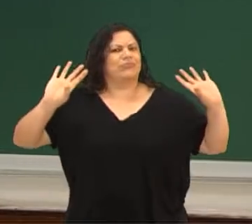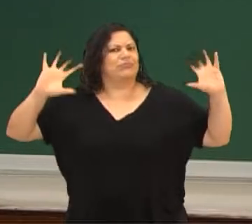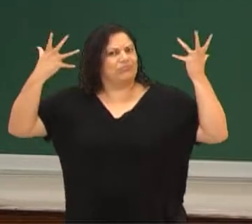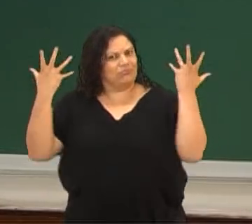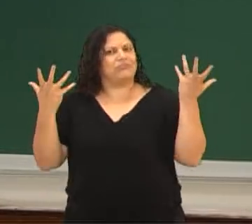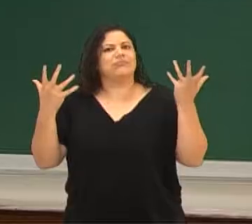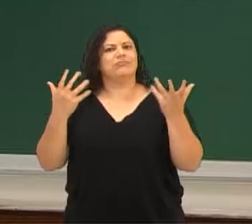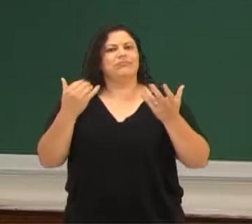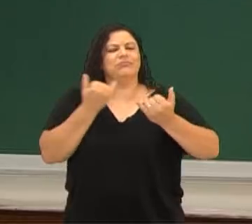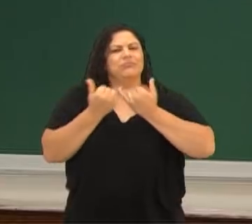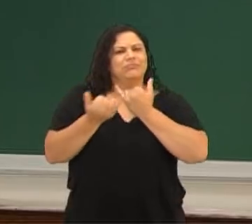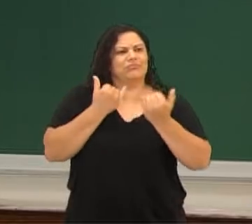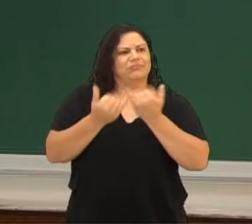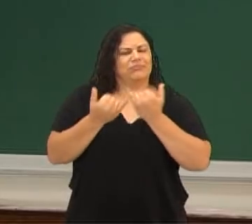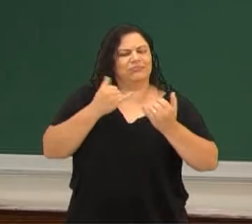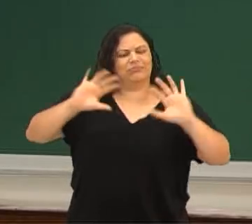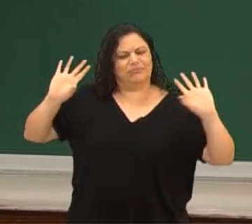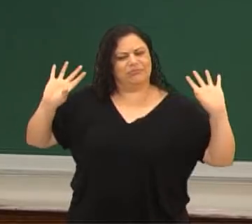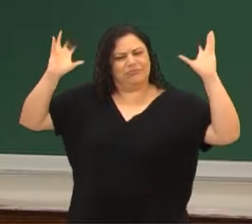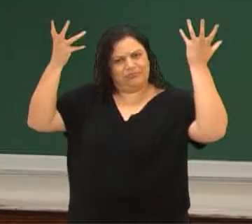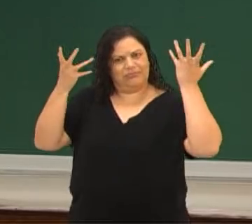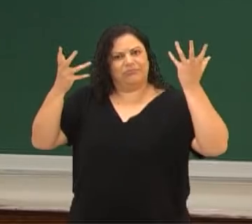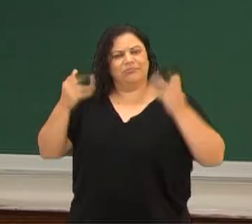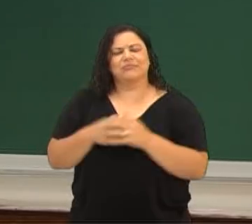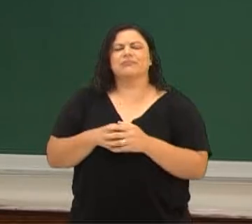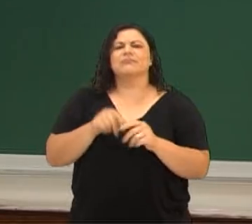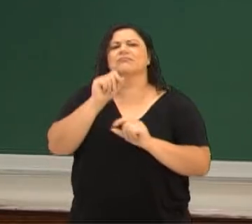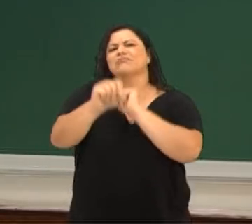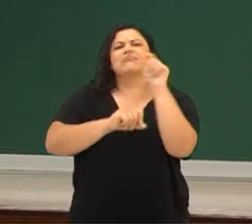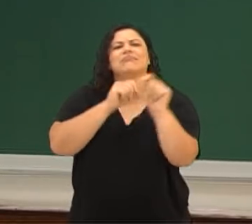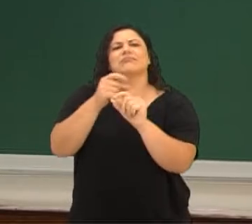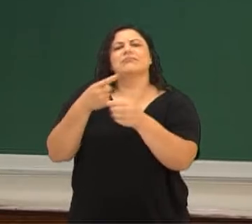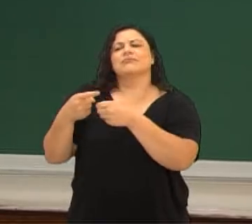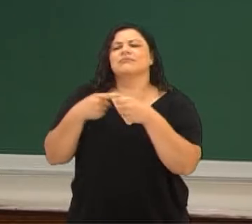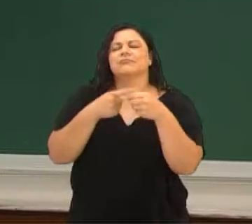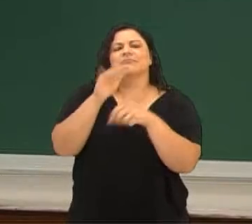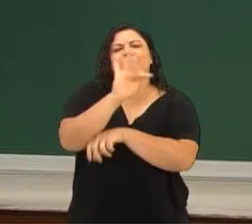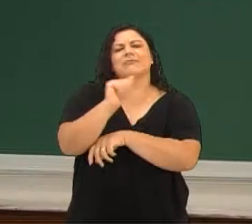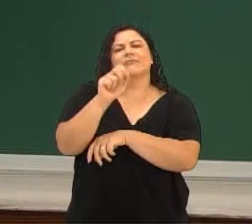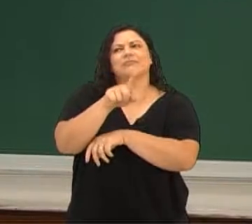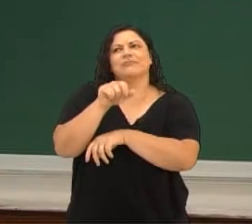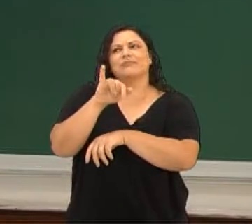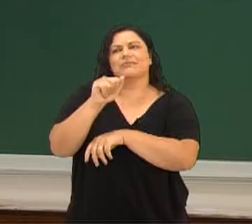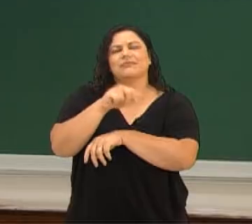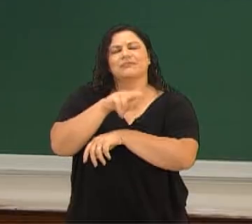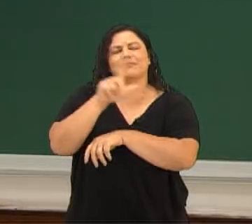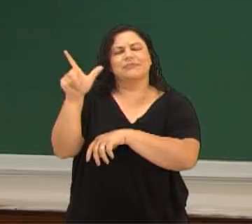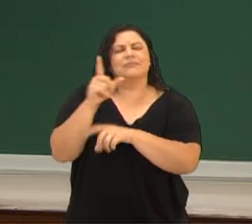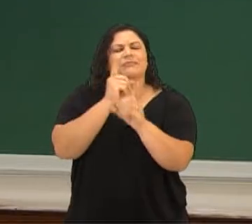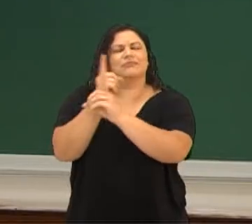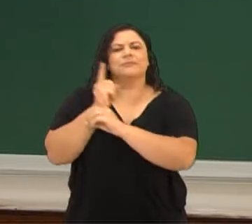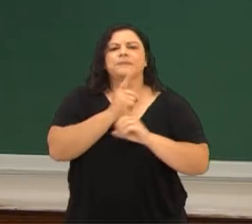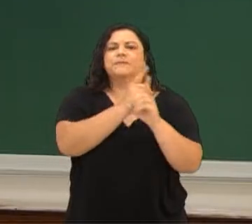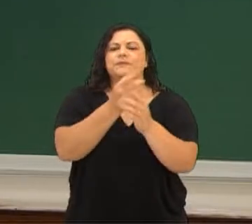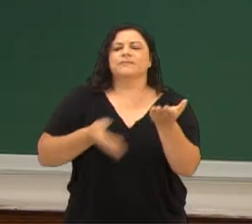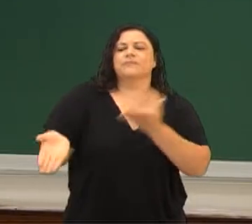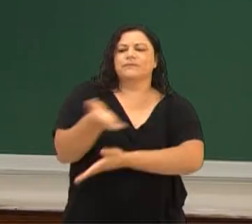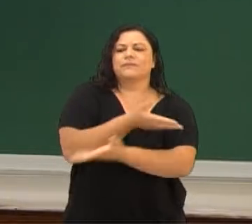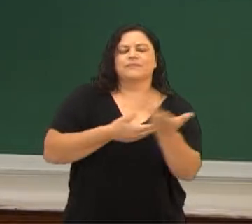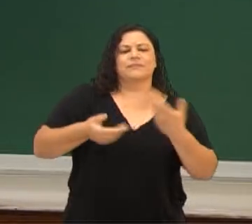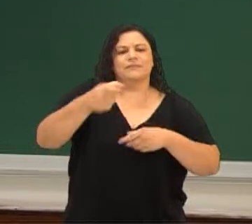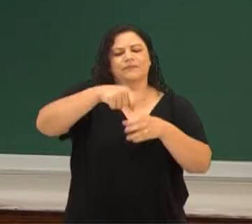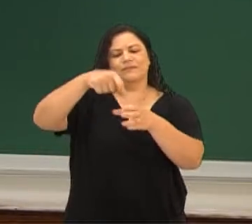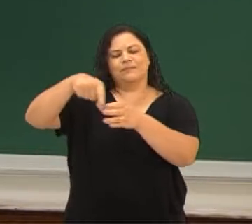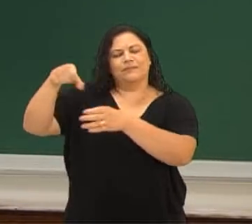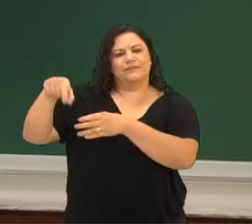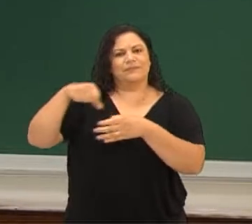essas festas dos faxinais, né? Quem mora aí próximo de Faxinal, tem um encontro para troca de sementes, tem umas festividades aí muito interessantes,